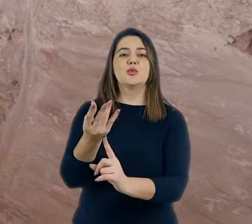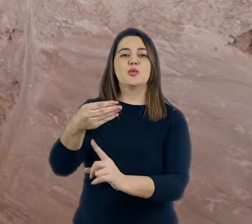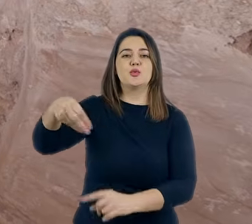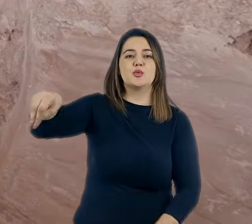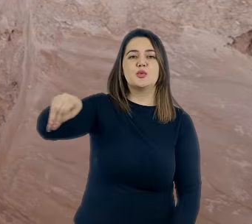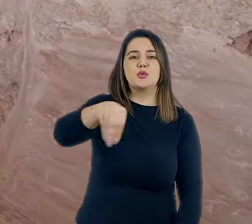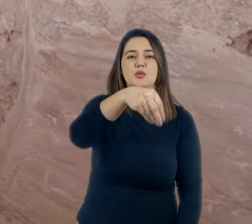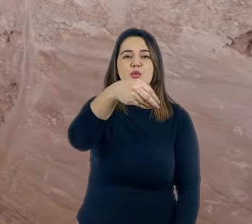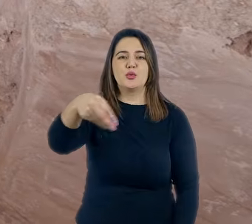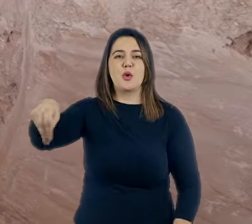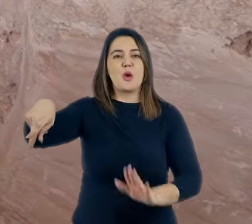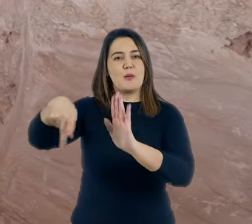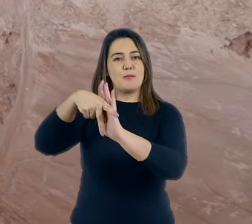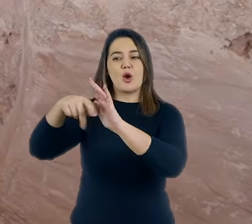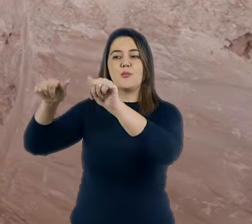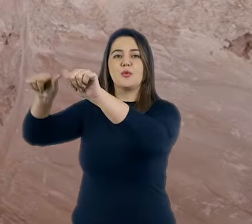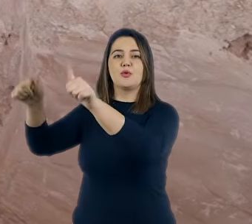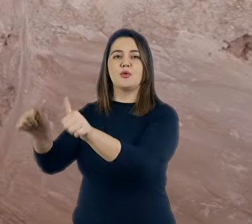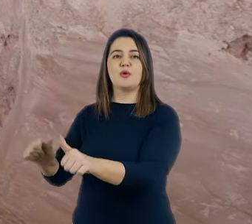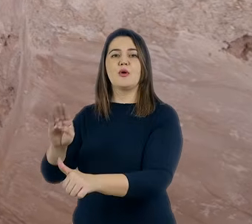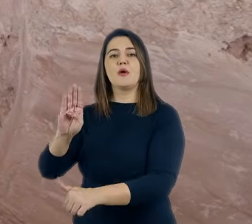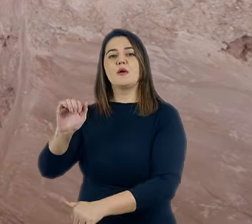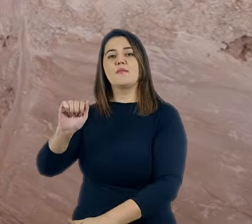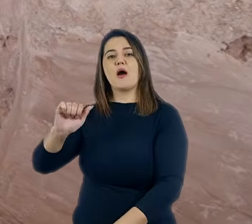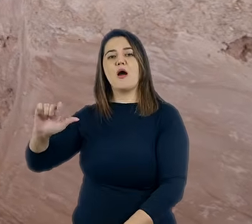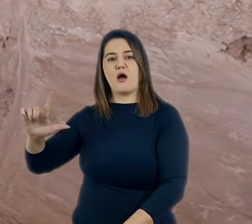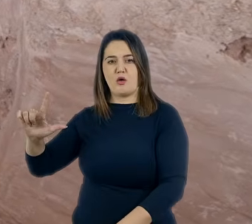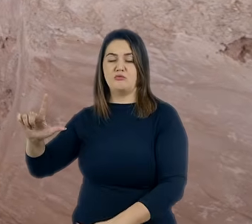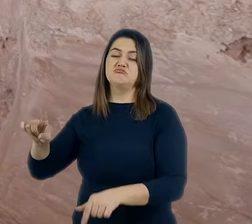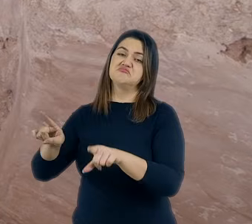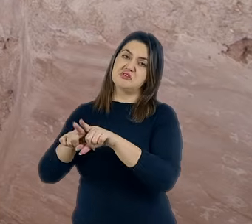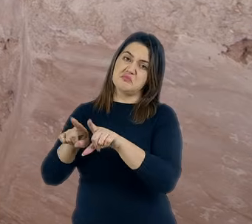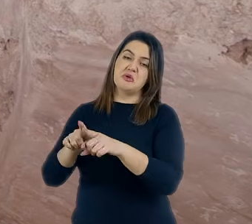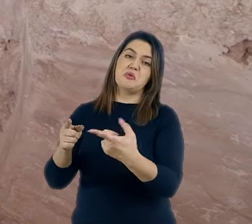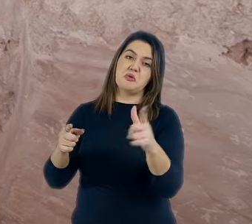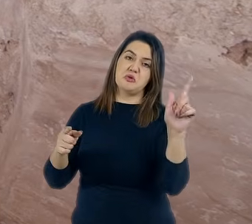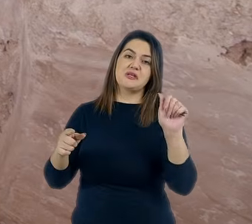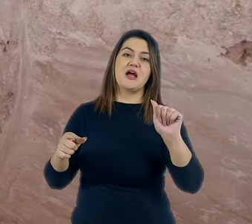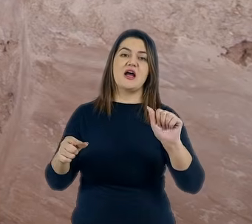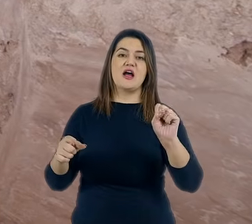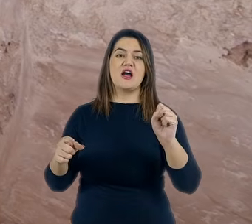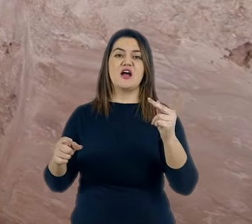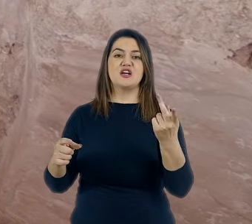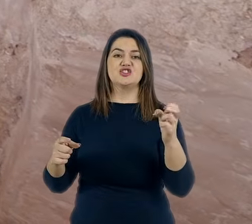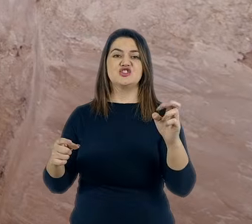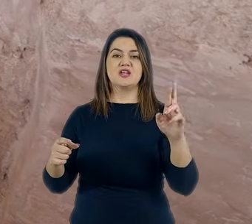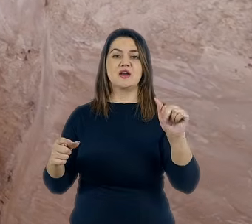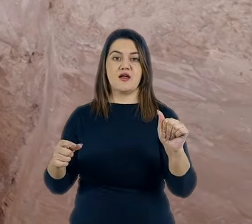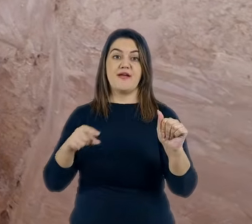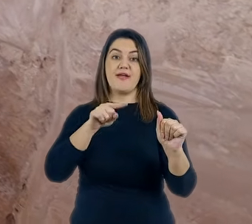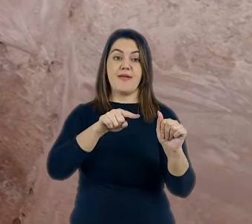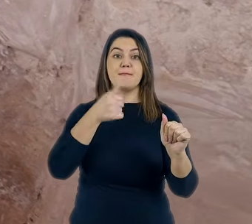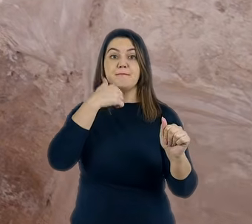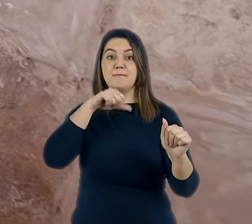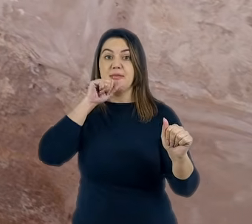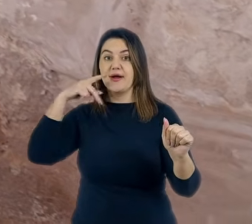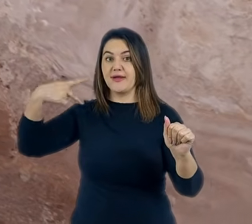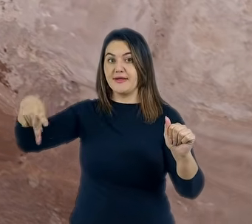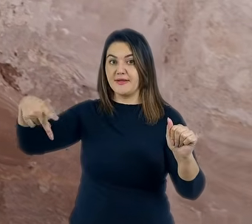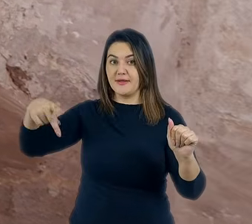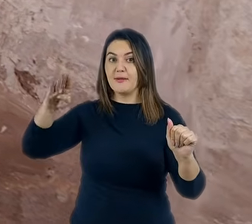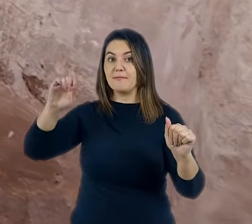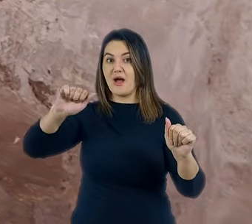a Baal, cuja estátua provavelmente ficava aqui atrás, ou relevo. Quem sabe também a Áxera, que era mãe e ao mesmo